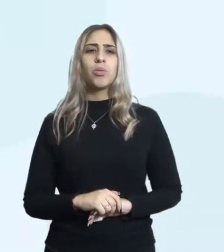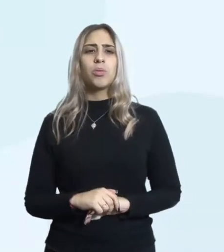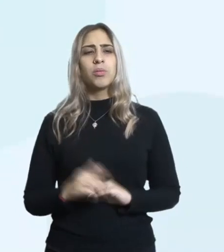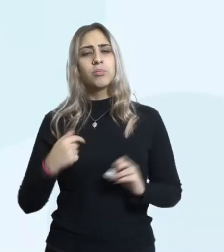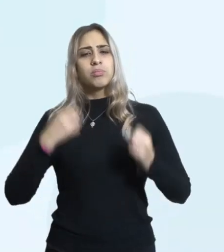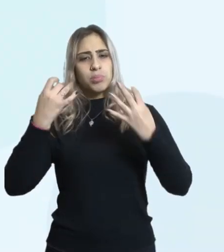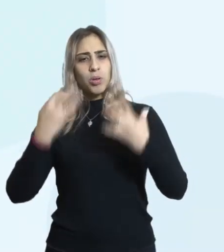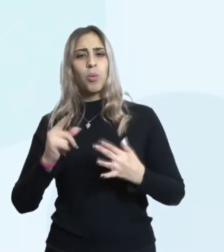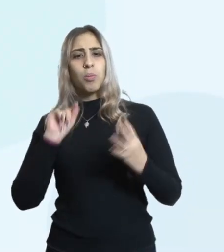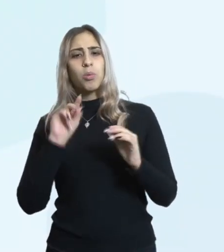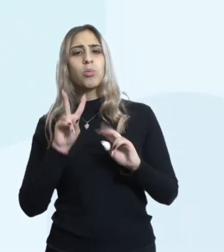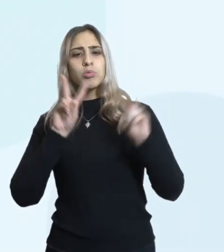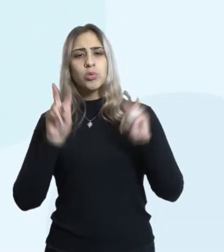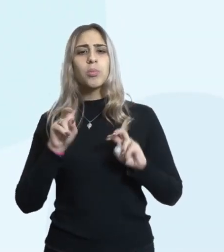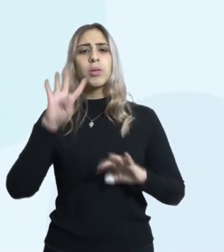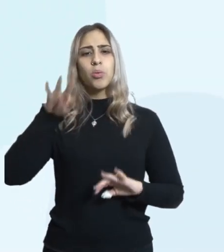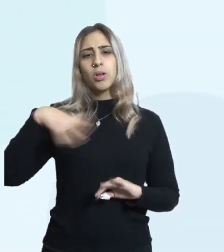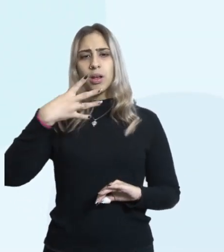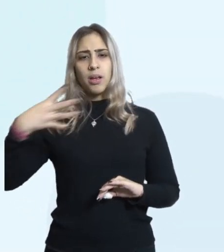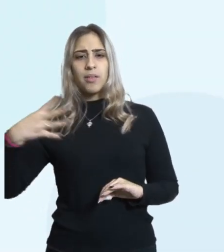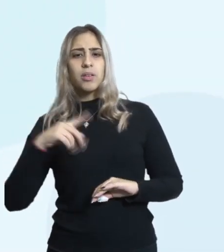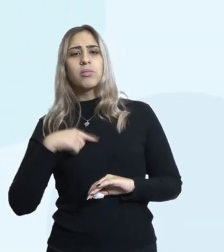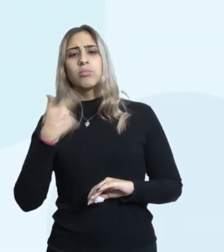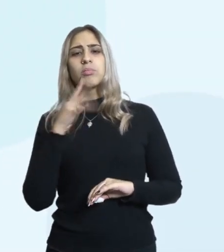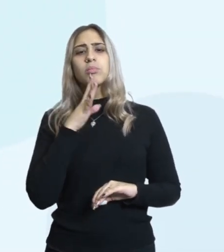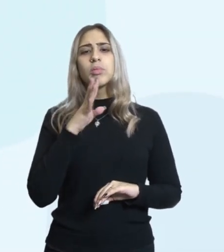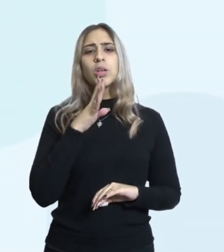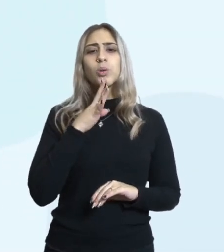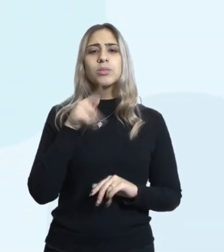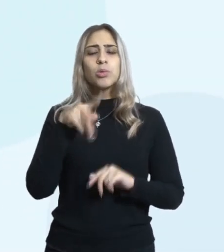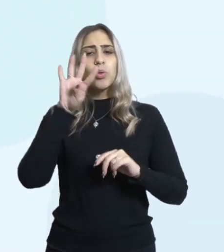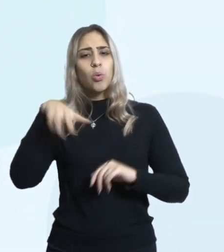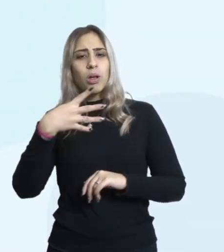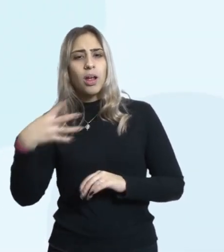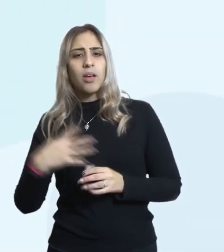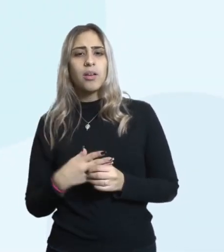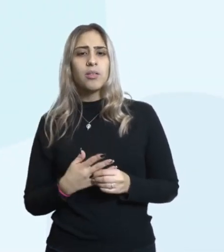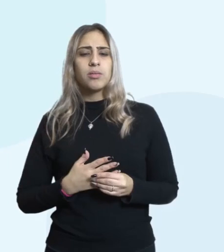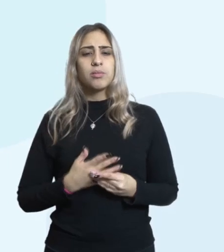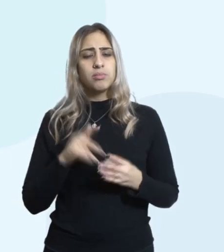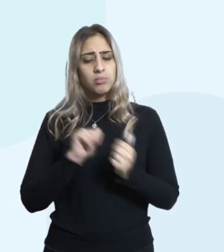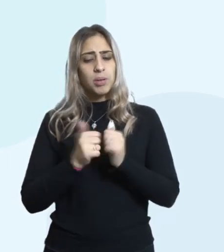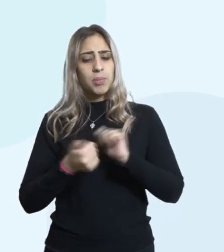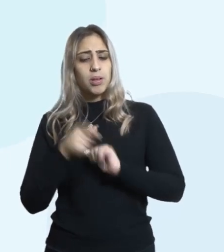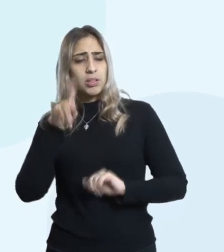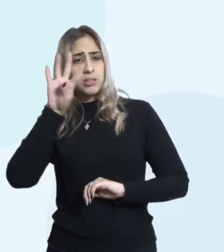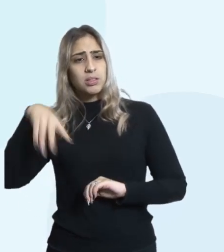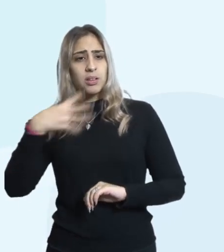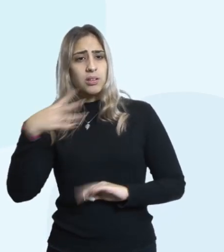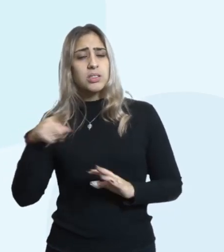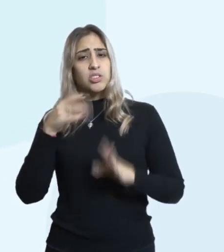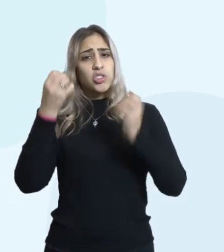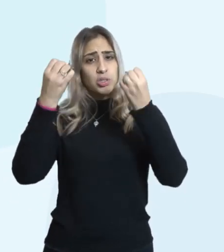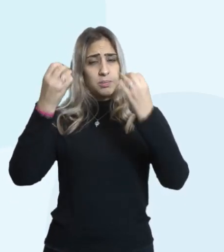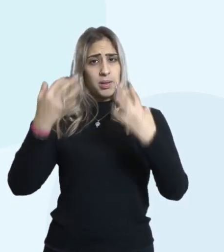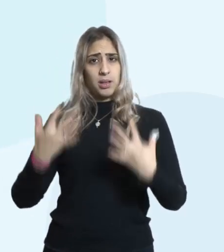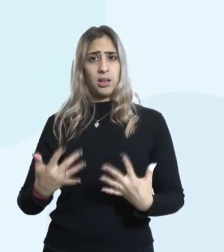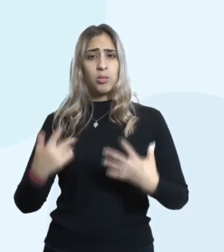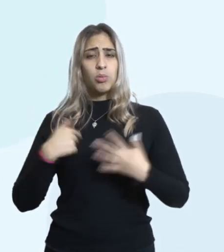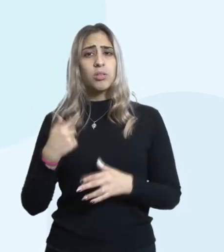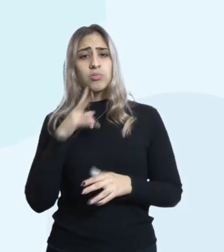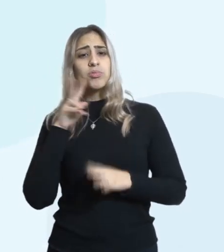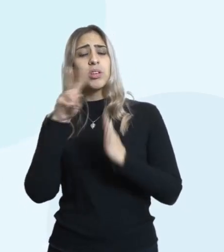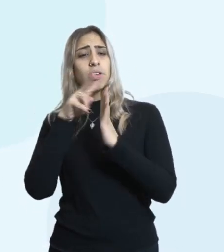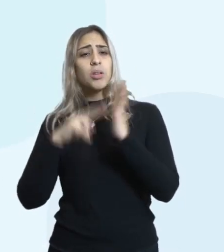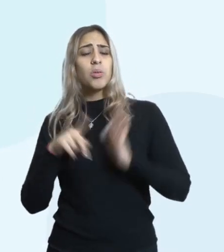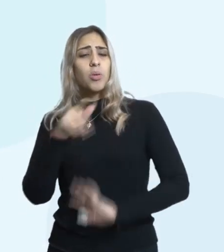dos gráficos, então que tenha, se não tem esse gráfico adaptado, que esse gráfico seja explicado, que ele seja lido